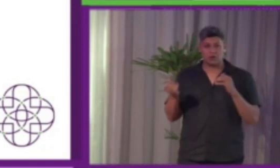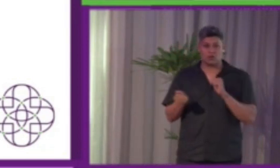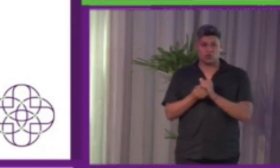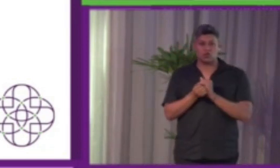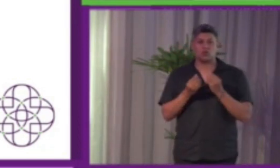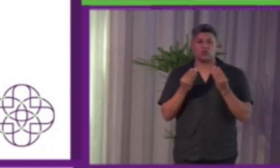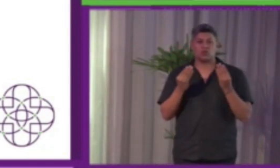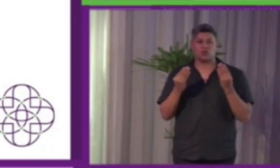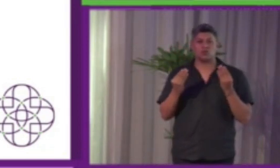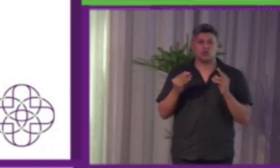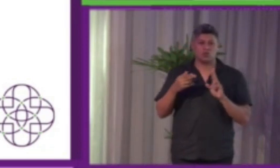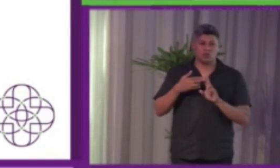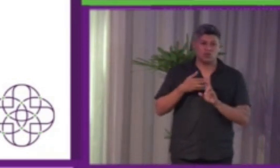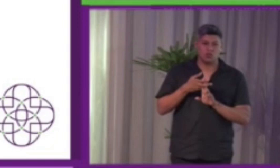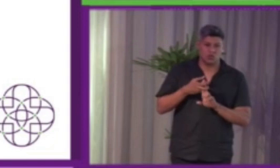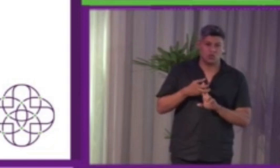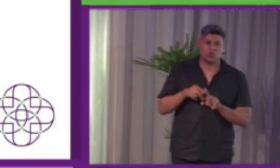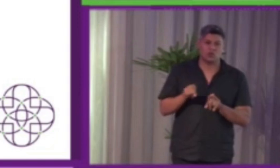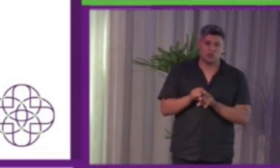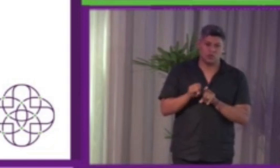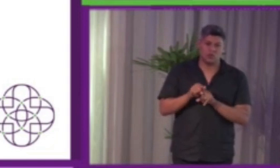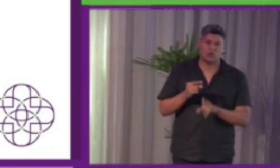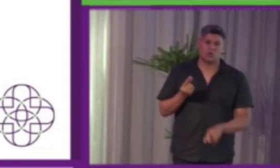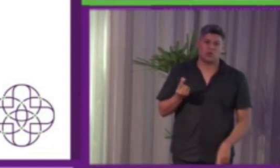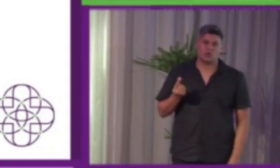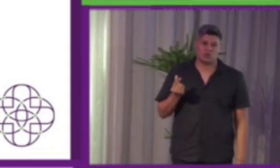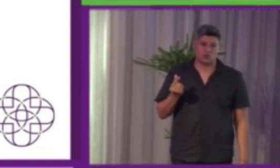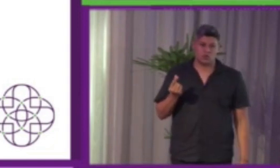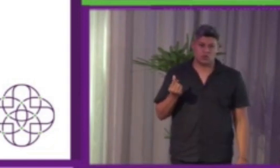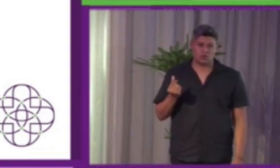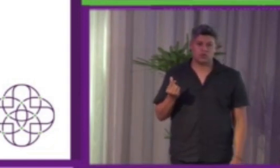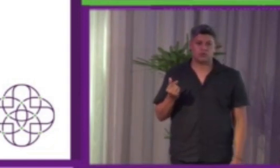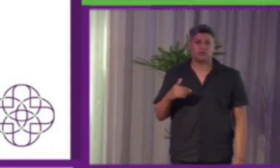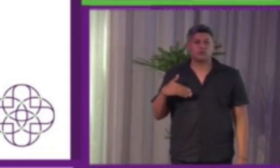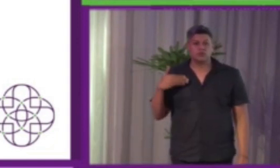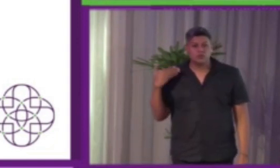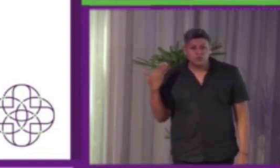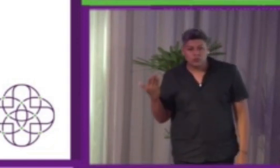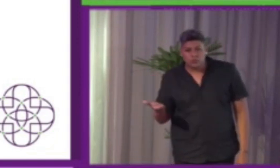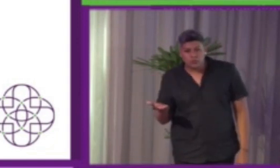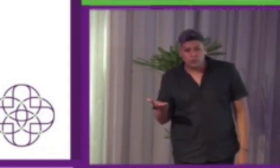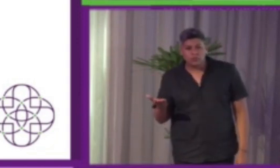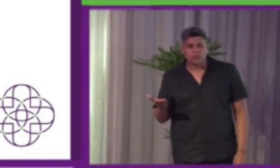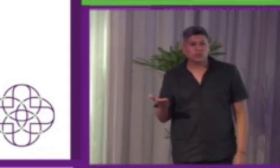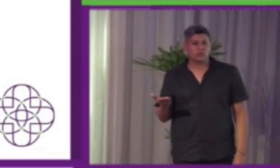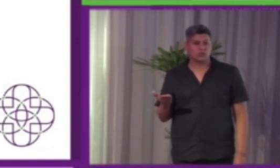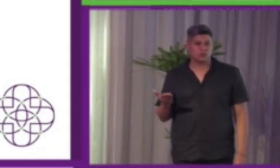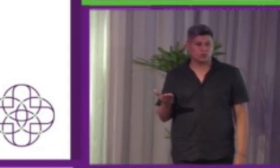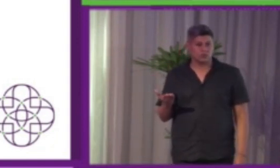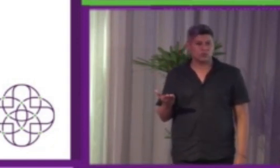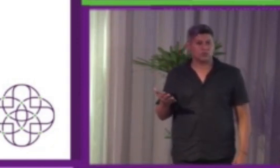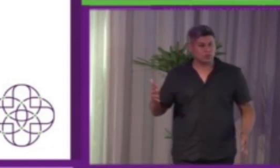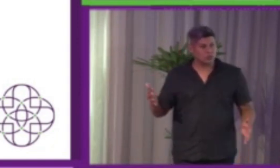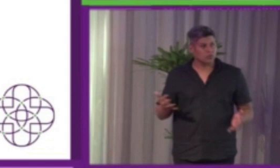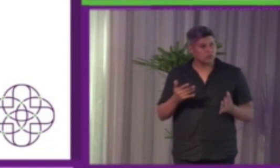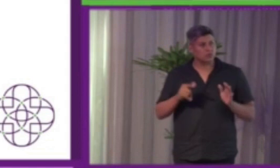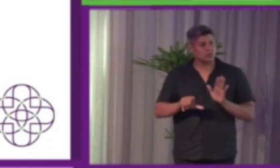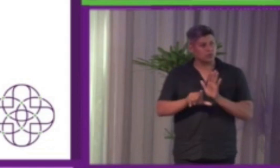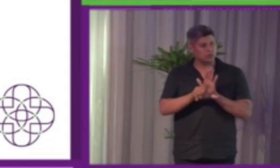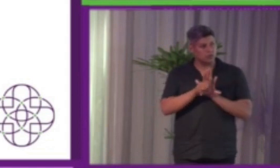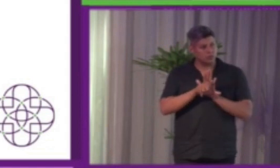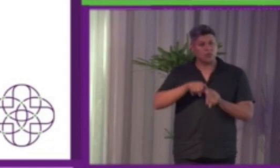existente no SUS, e custo-efetividade. Então, passa-se a exigir, pela promulgação dessa lei, que se avalie não só